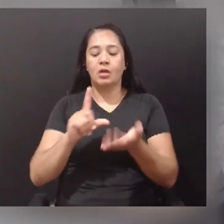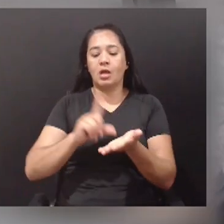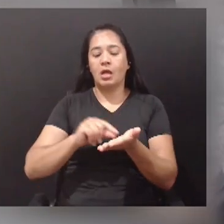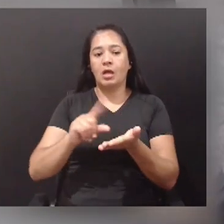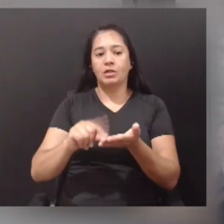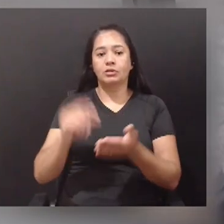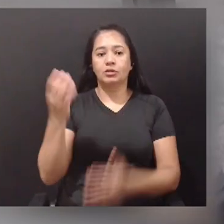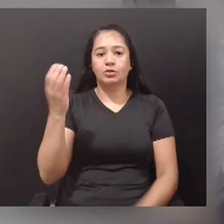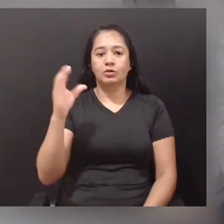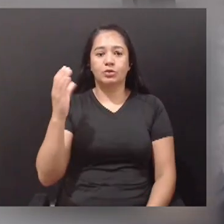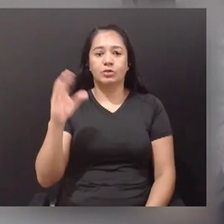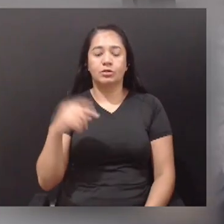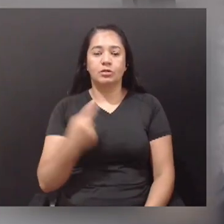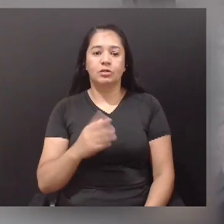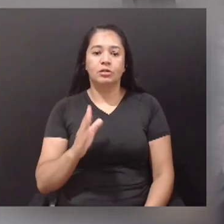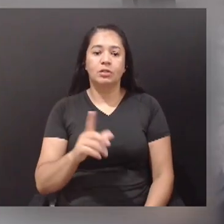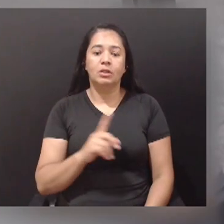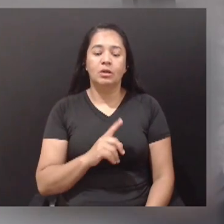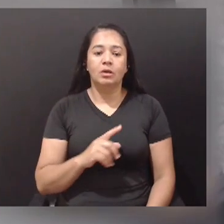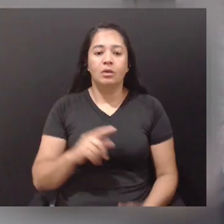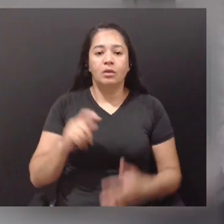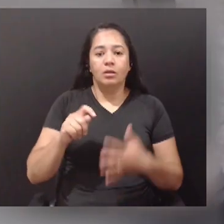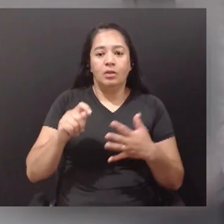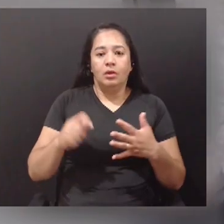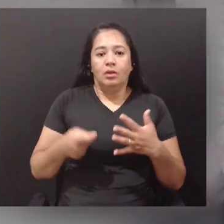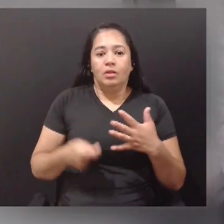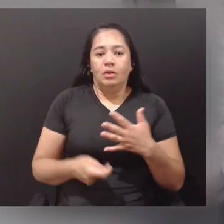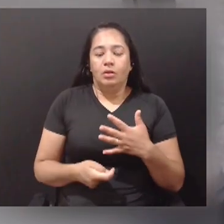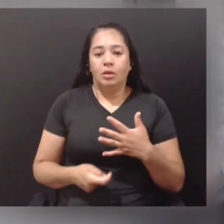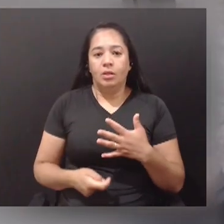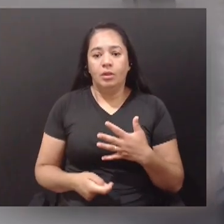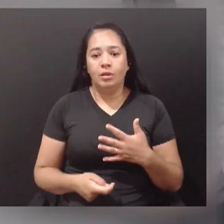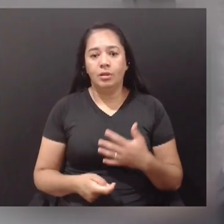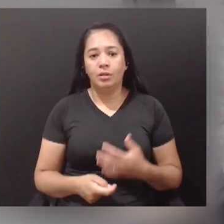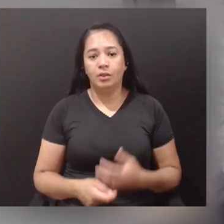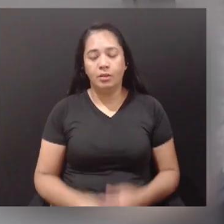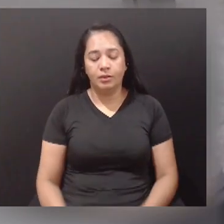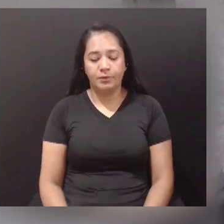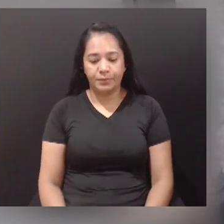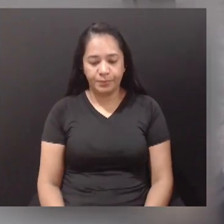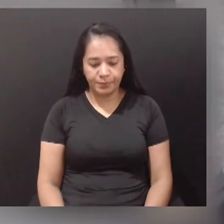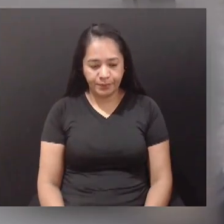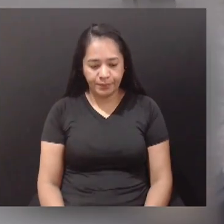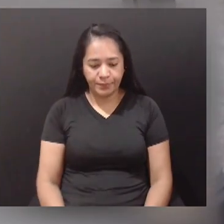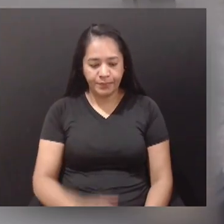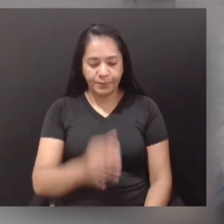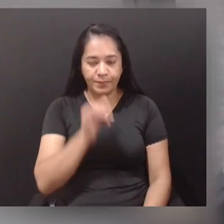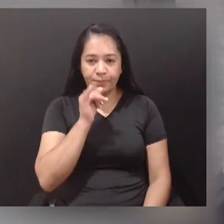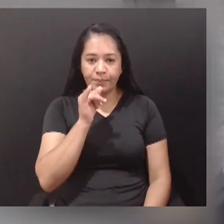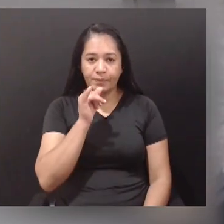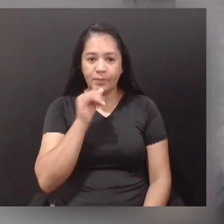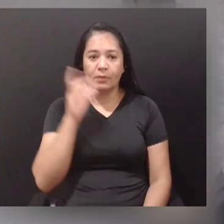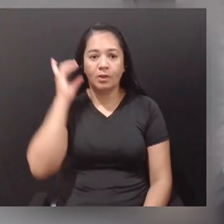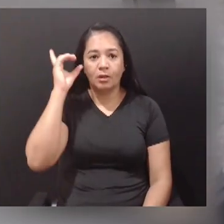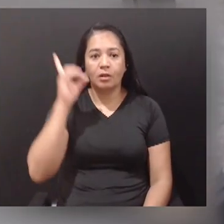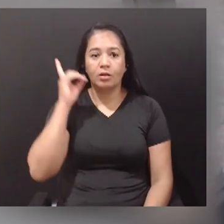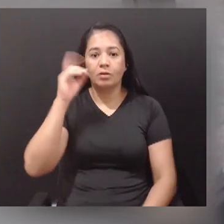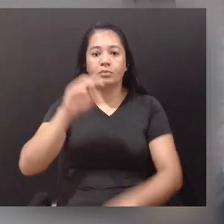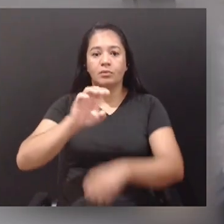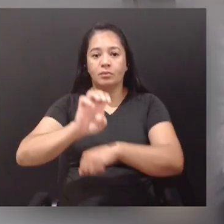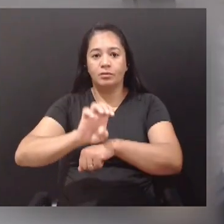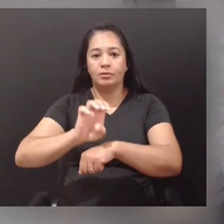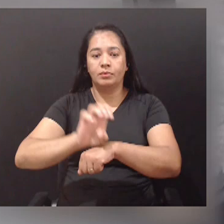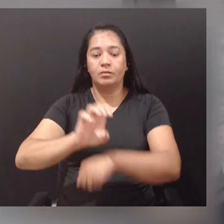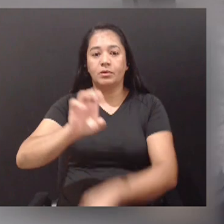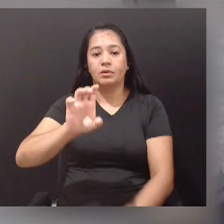gente já tem benefícios para inúmeras patologias, como é o caso do Parkinson. E um ótimo exemplo disso é o deputado estadual Eduardo Suplicy,